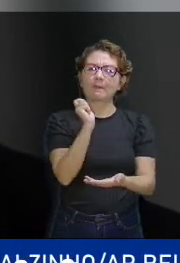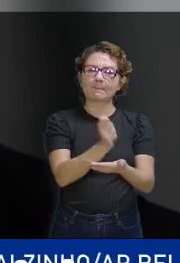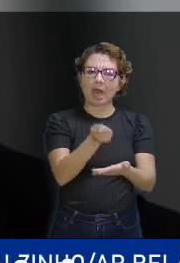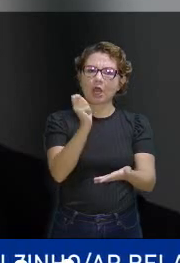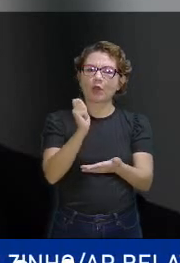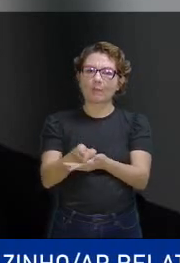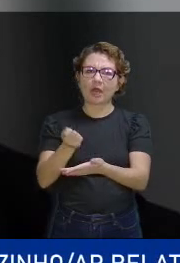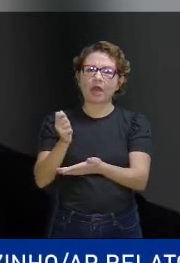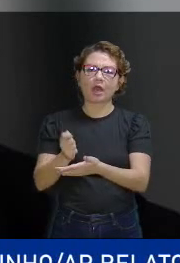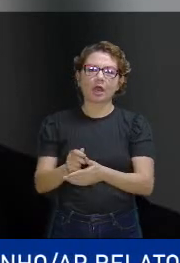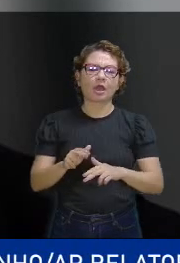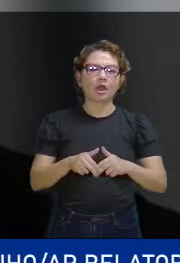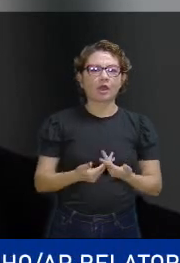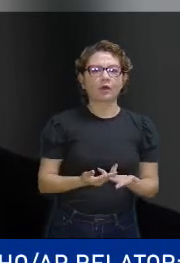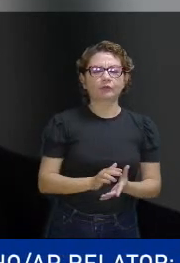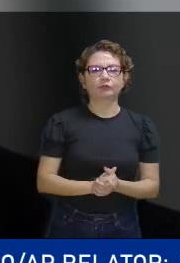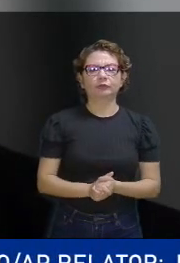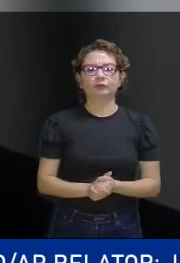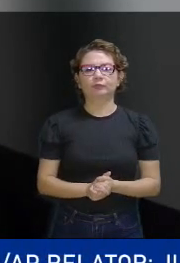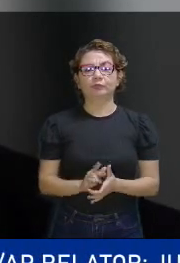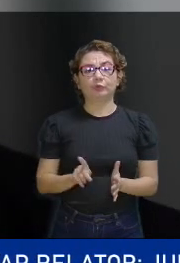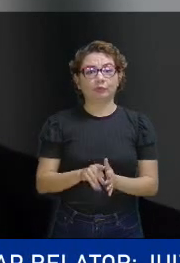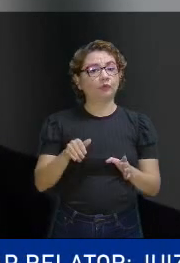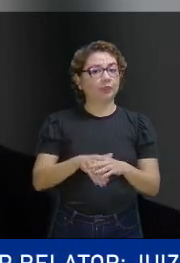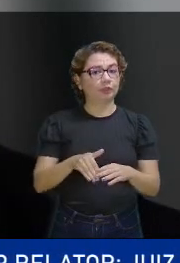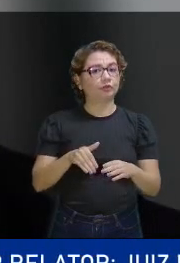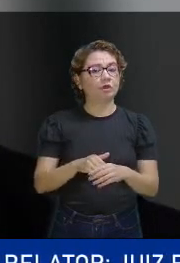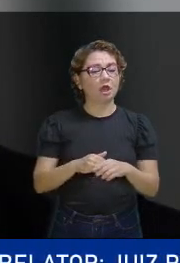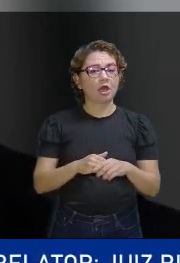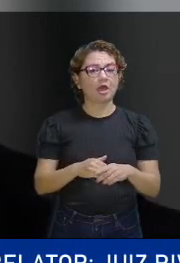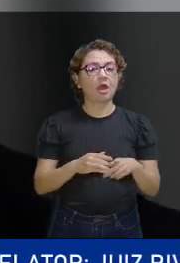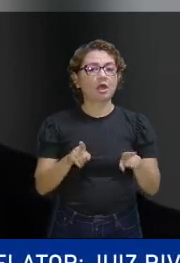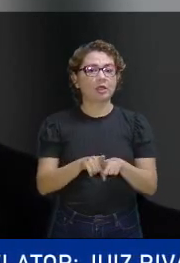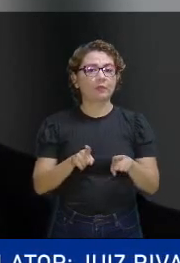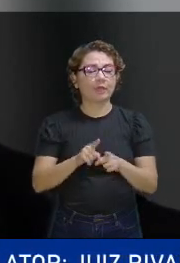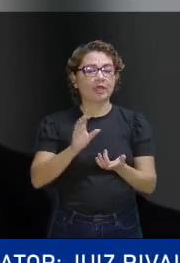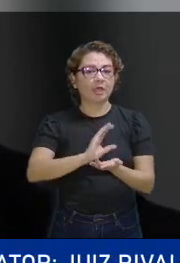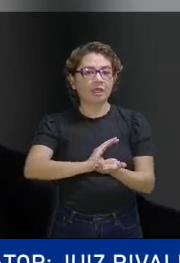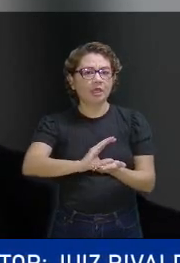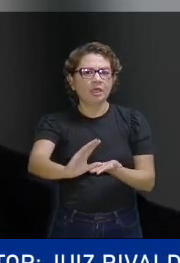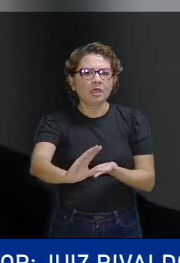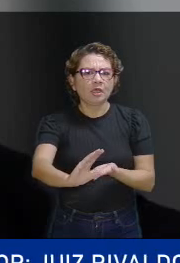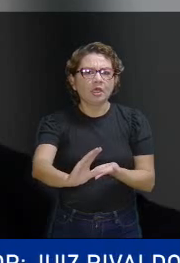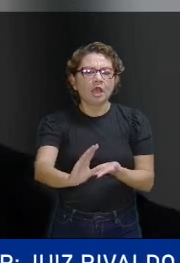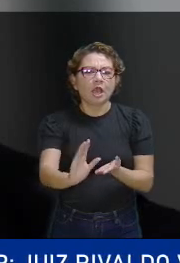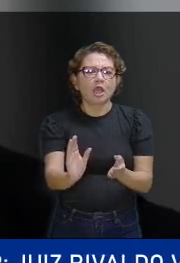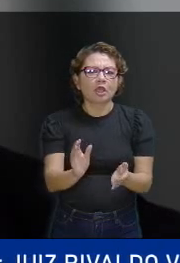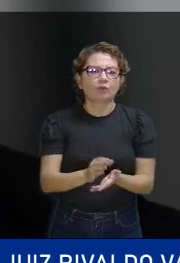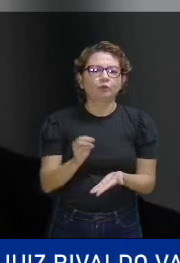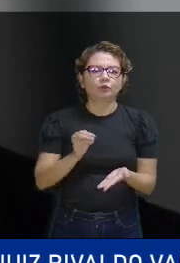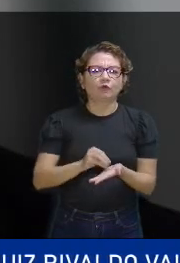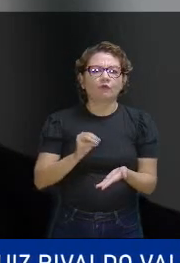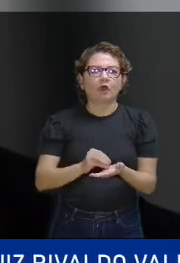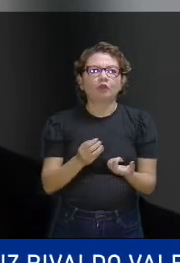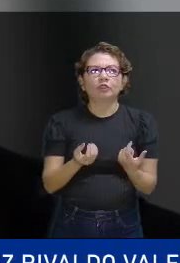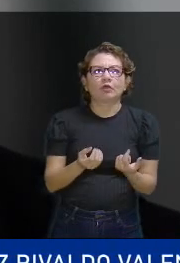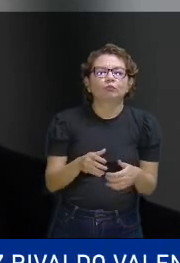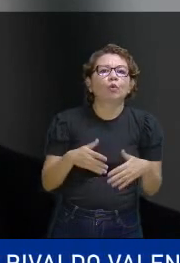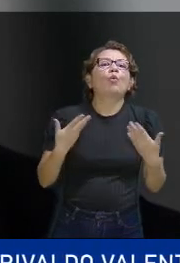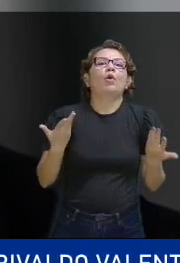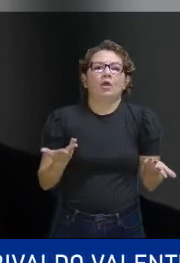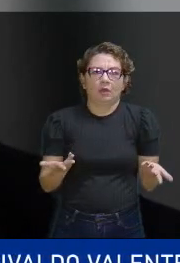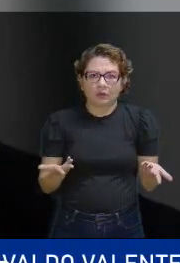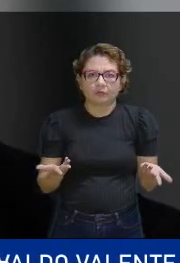por meio da conta eleitoral, não havendo que se falar em recursos de origem não identificada na